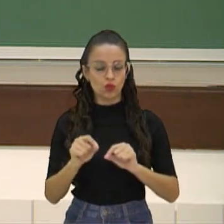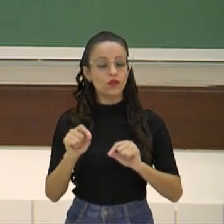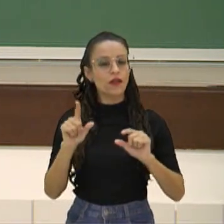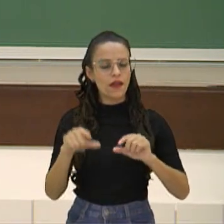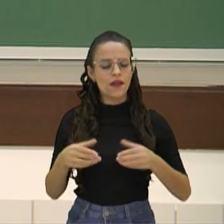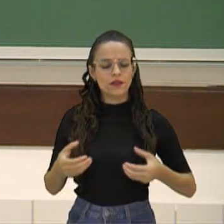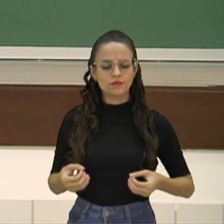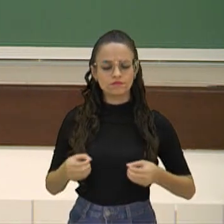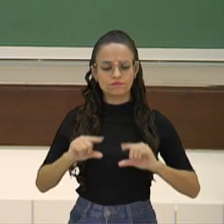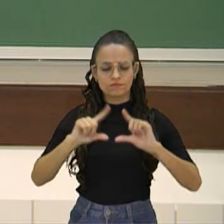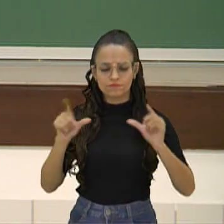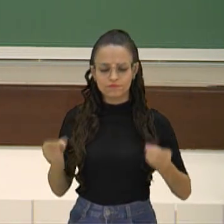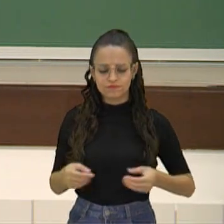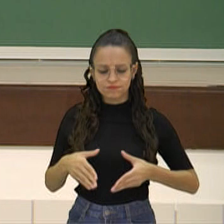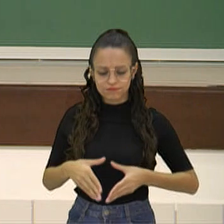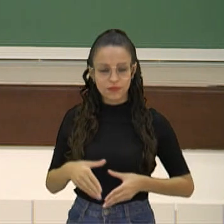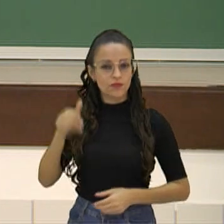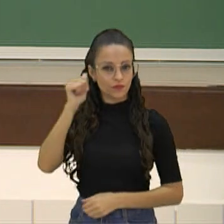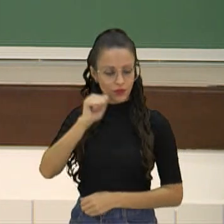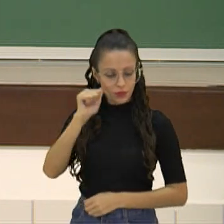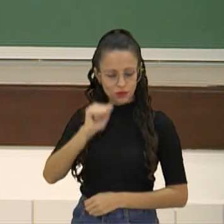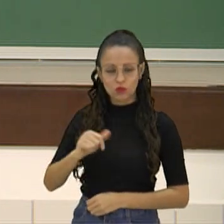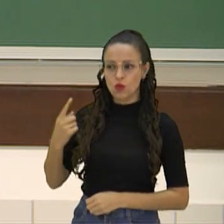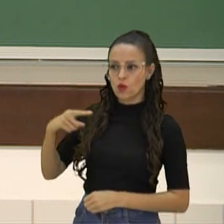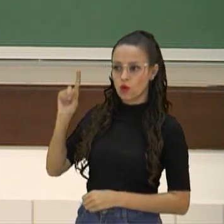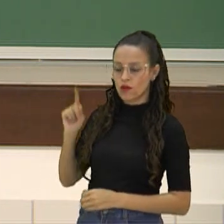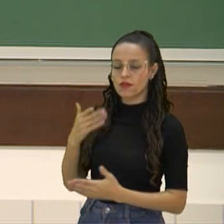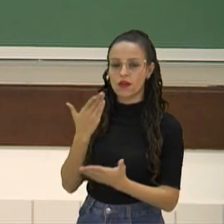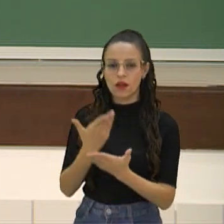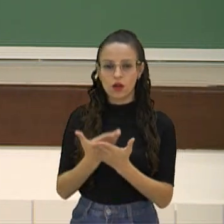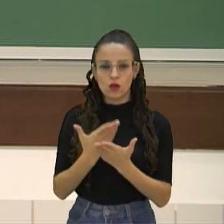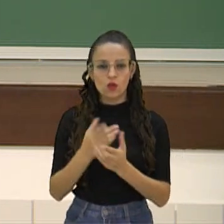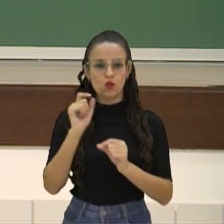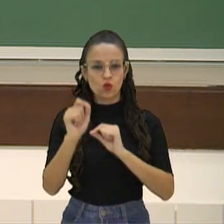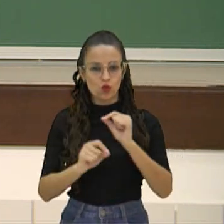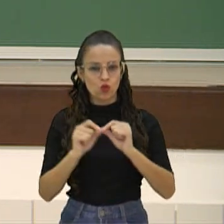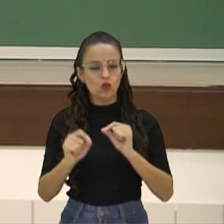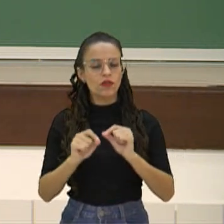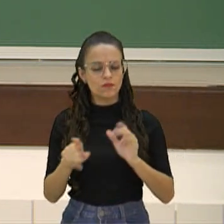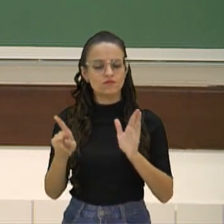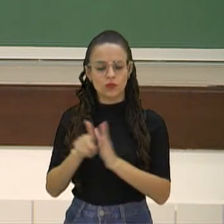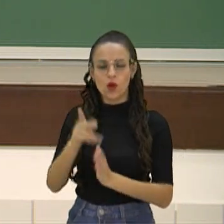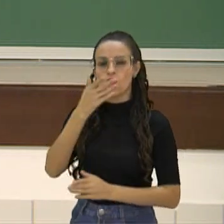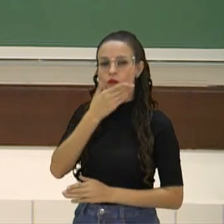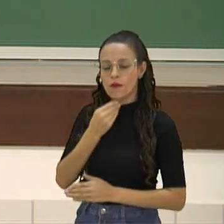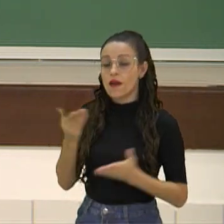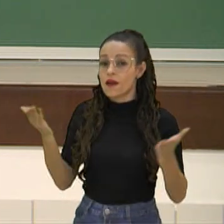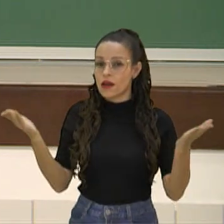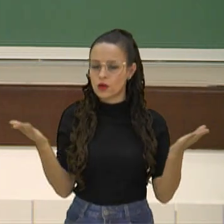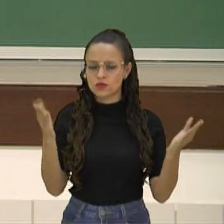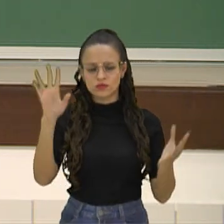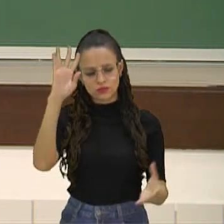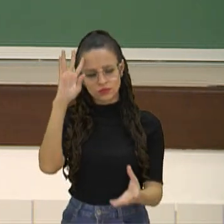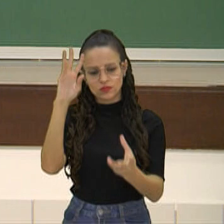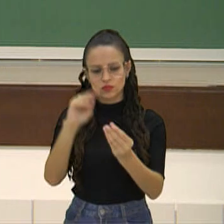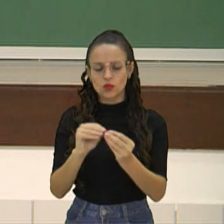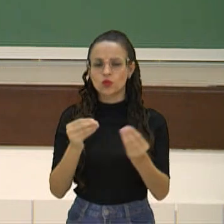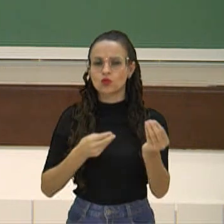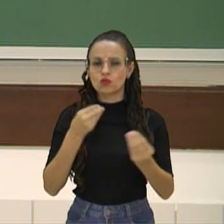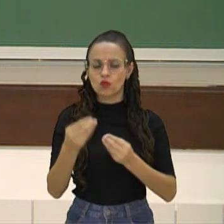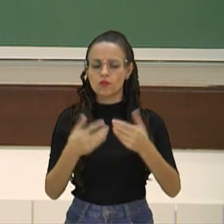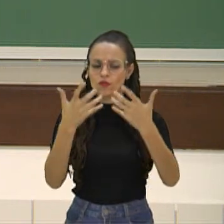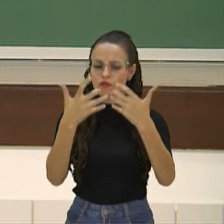reprodutor feminino. Na outra aula nós vimos o aparelho reprodutor masculino, agora nós vamos entender como